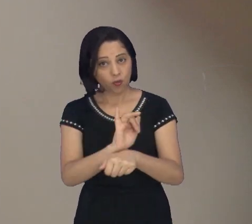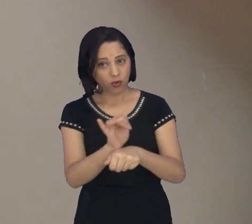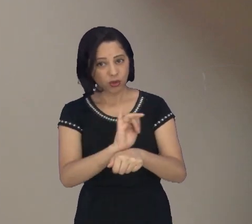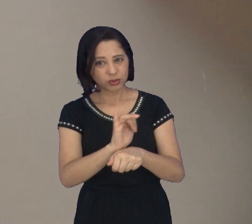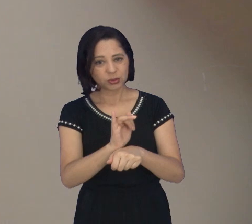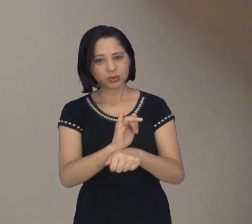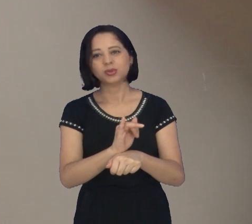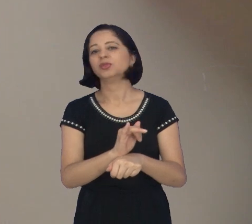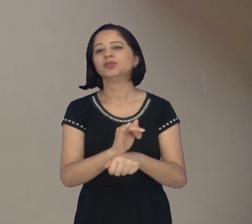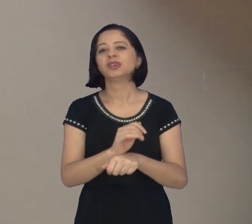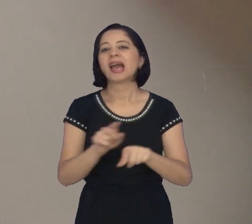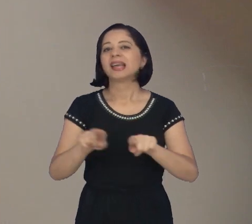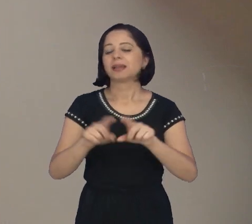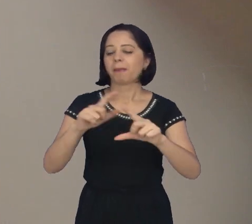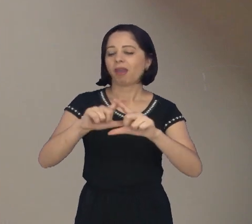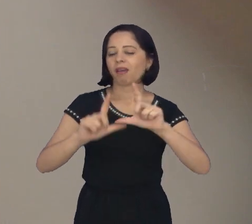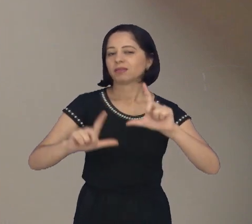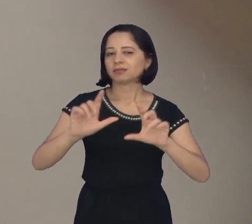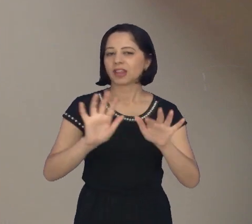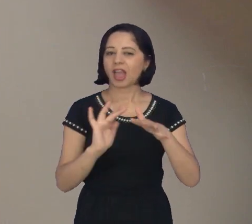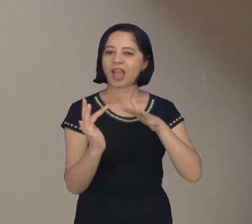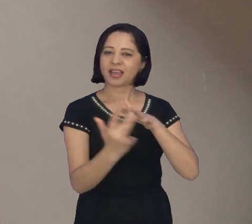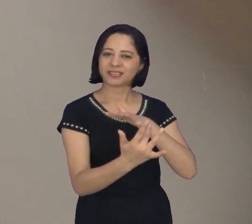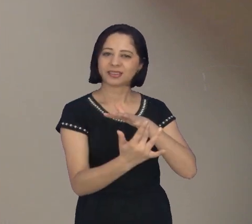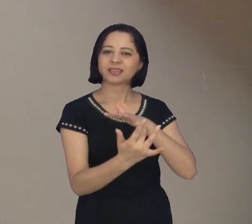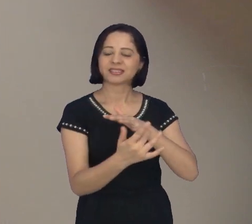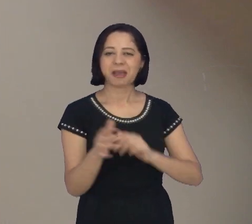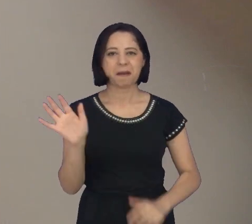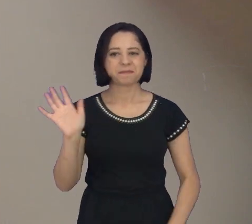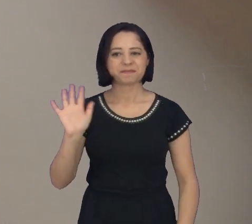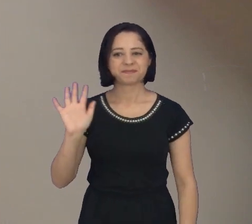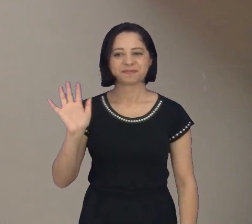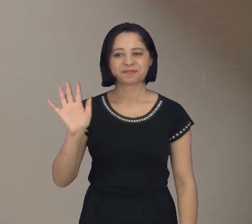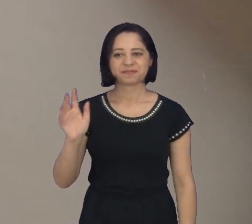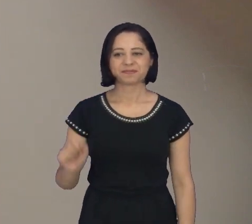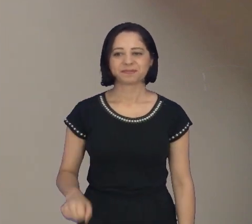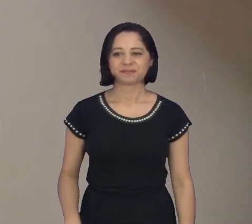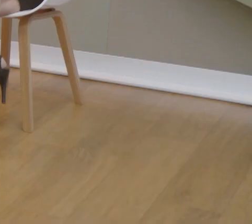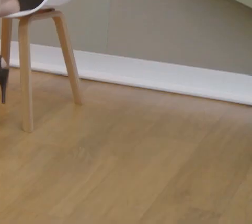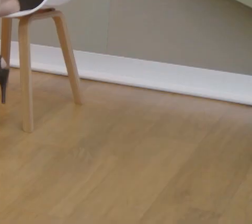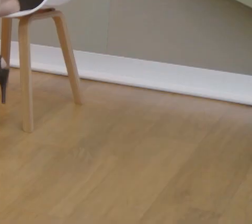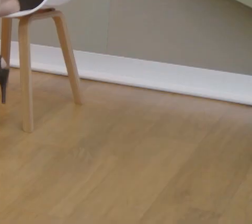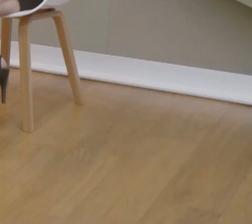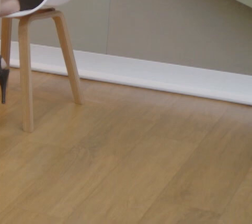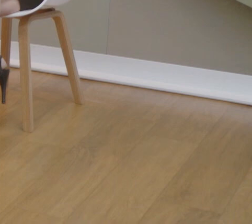também a TV Câmara pelas nossas redes sociais. Até a próxima!